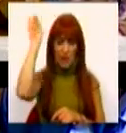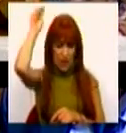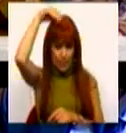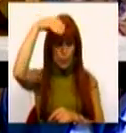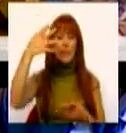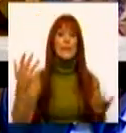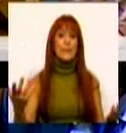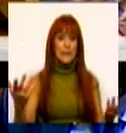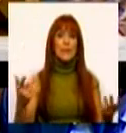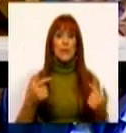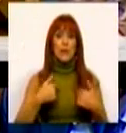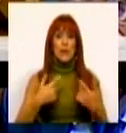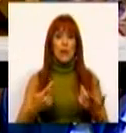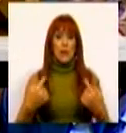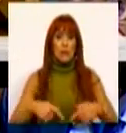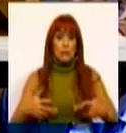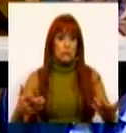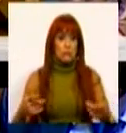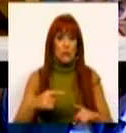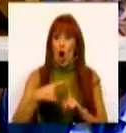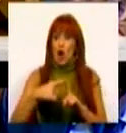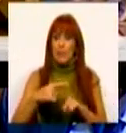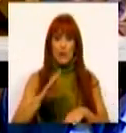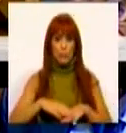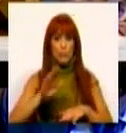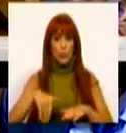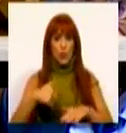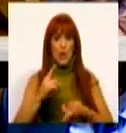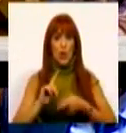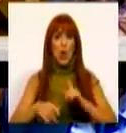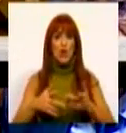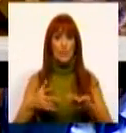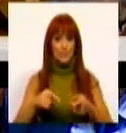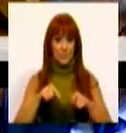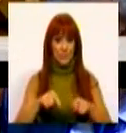e estamos otimistas relativamente a